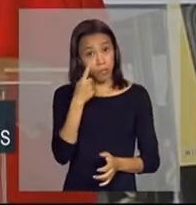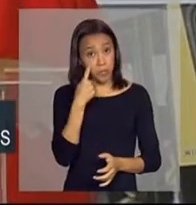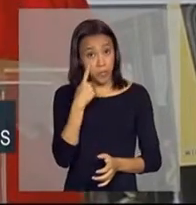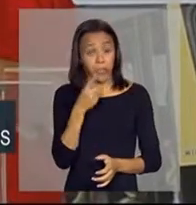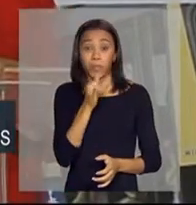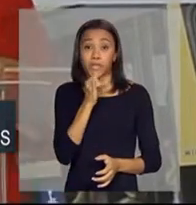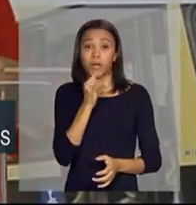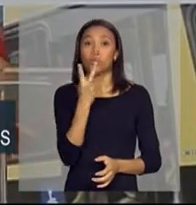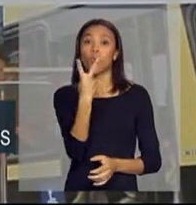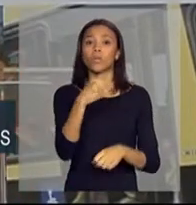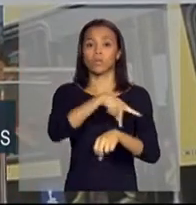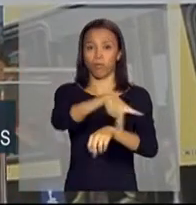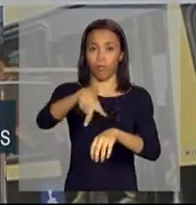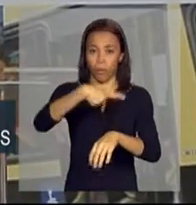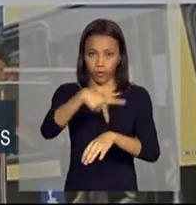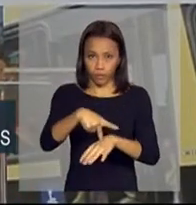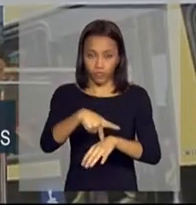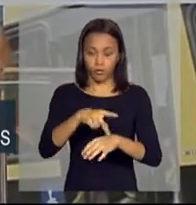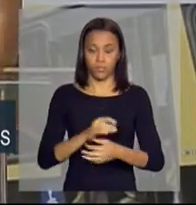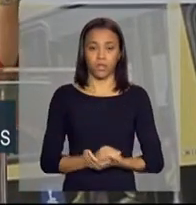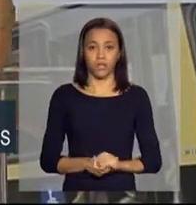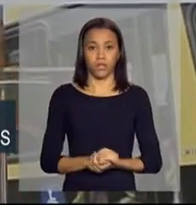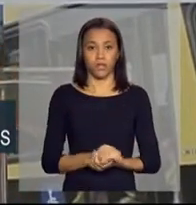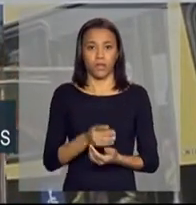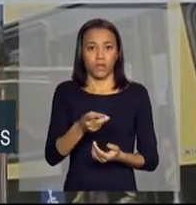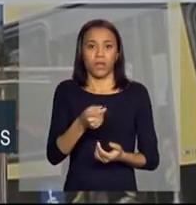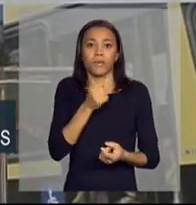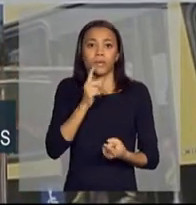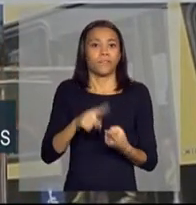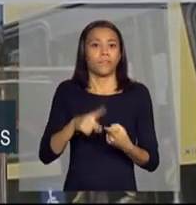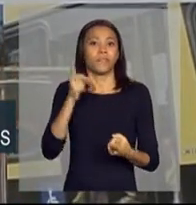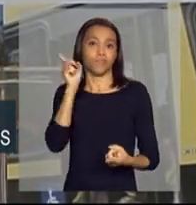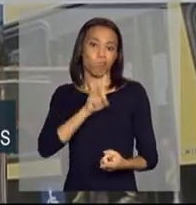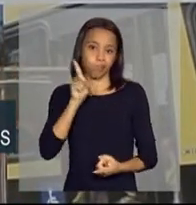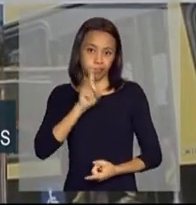dois países, como é o caso dos Estados Unidos